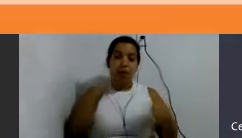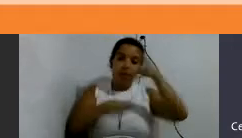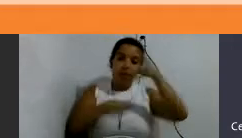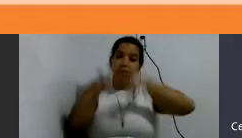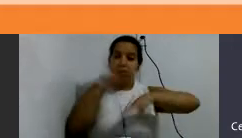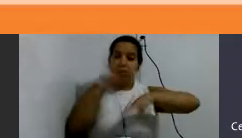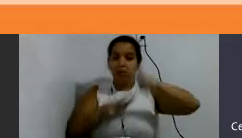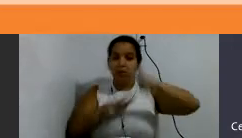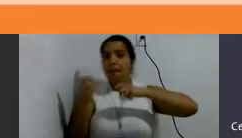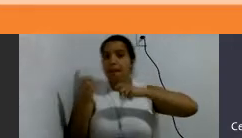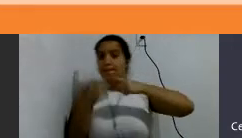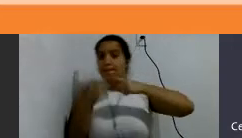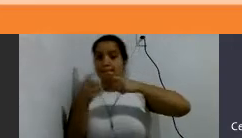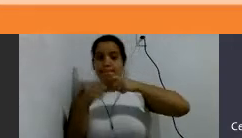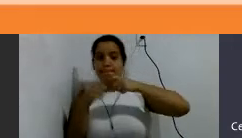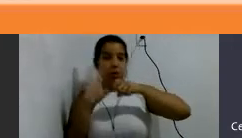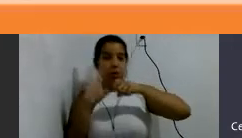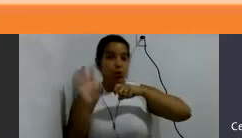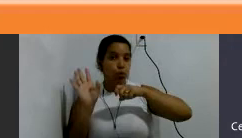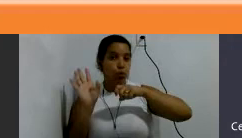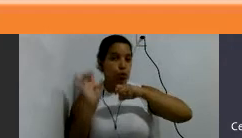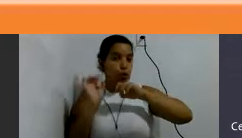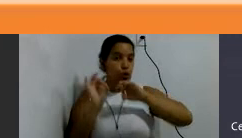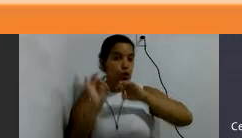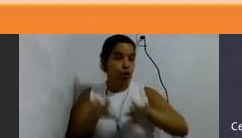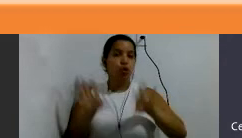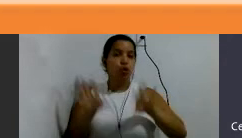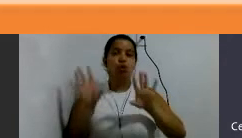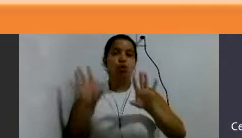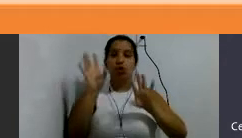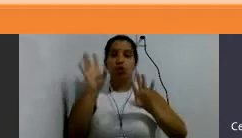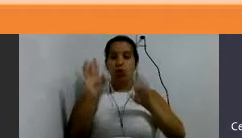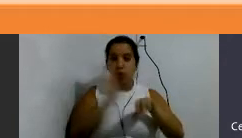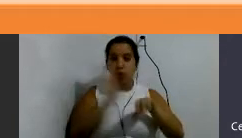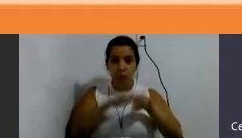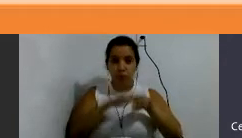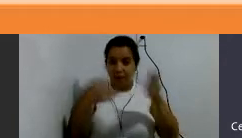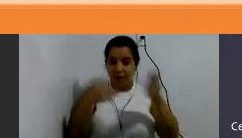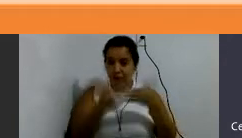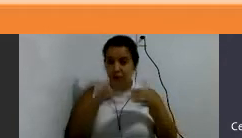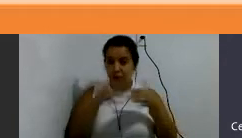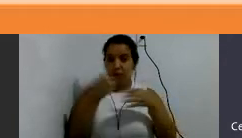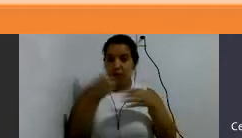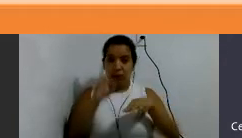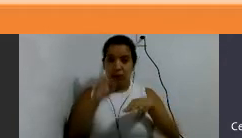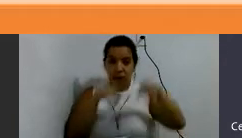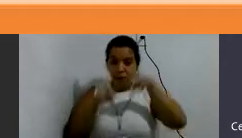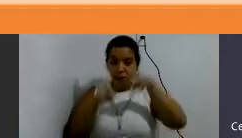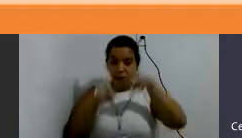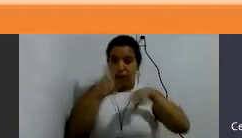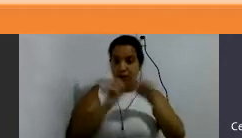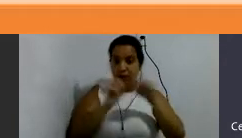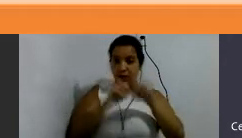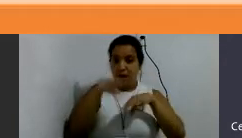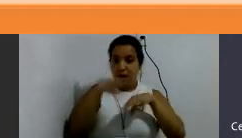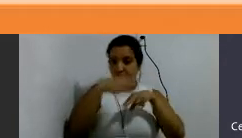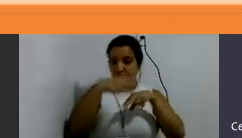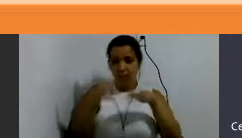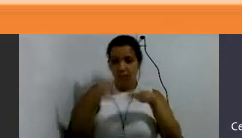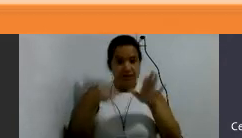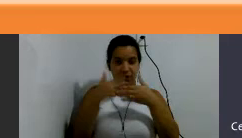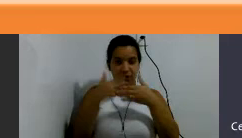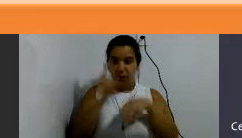o médico só vai fechar o diagnóstico do paciente depois que a gente tiver um exame laboratorial. Só raio-x? Não vai fechar.